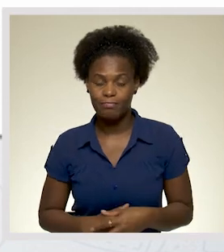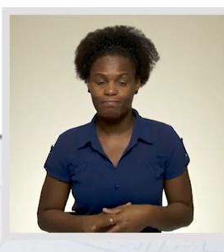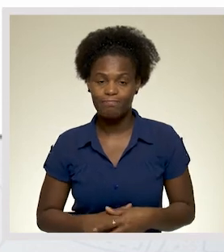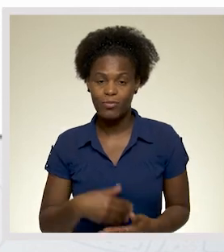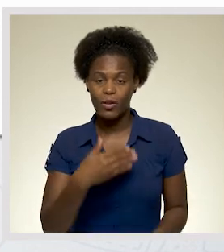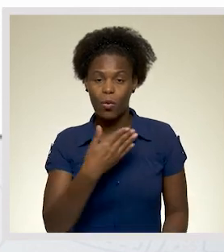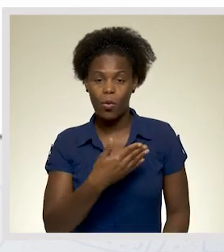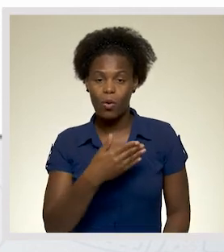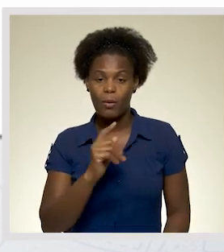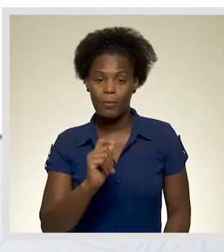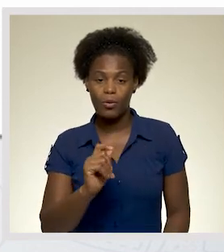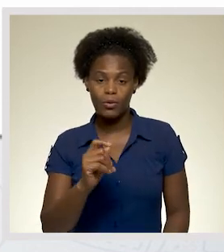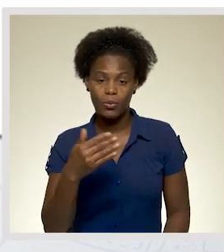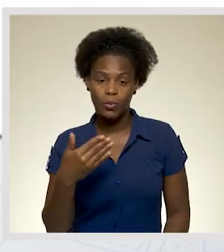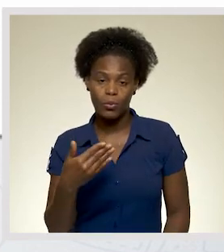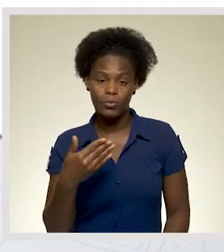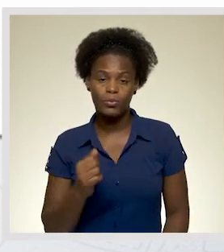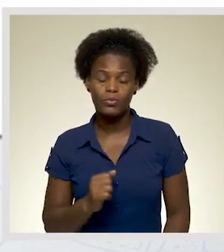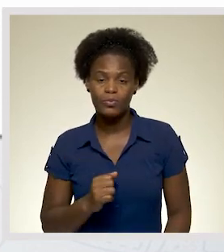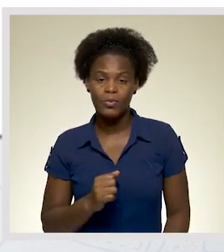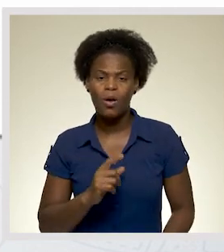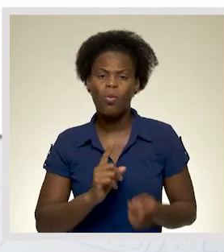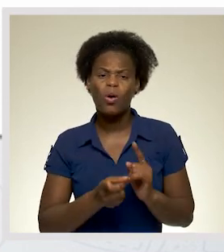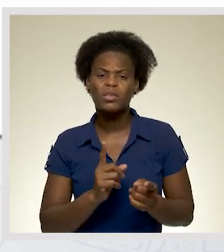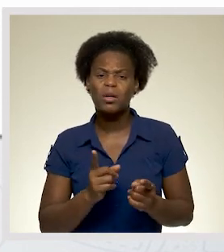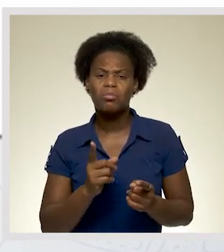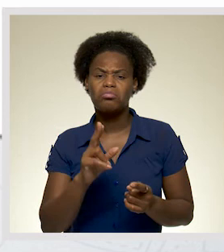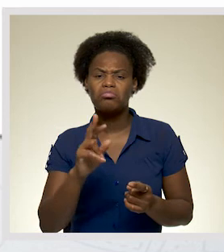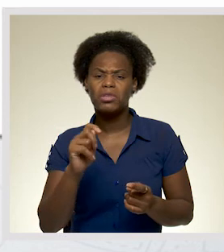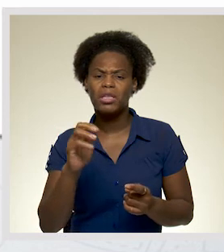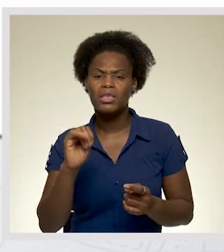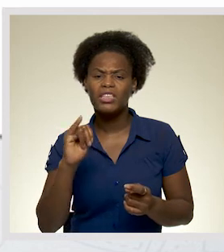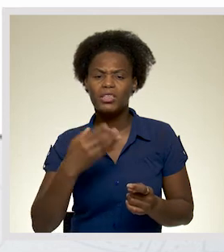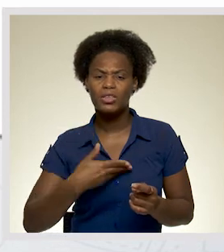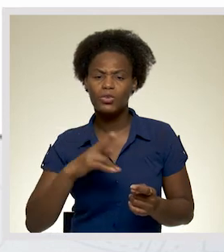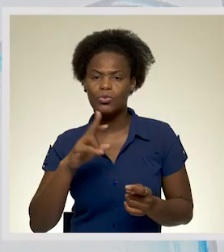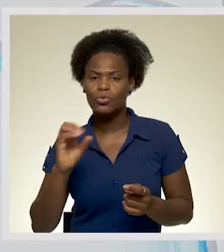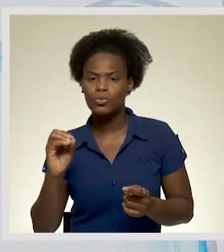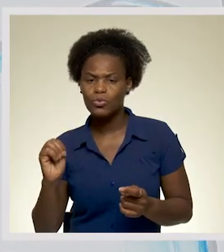1.1. O que são resíduos sólidos?